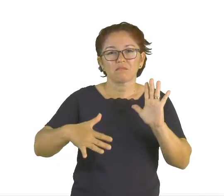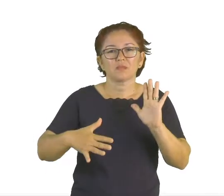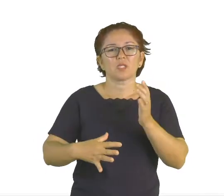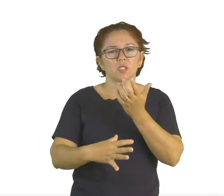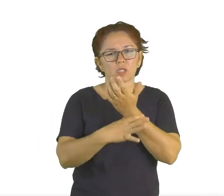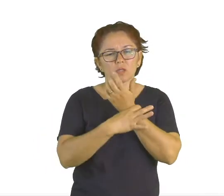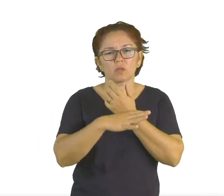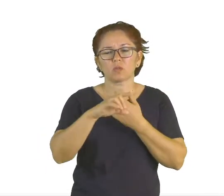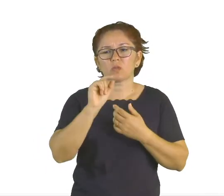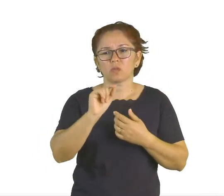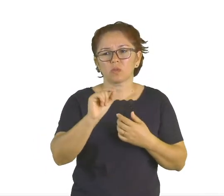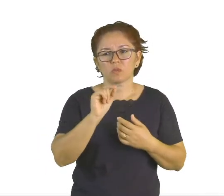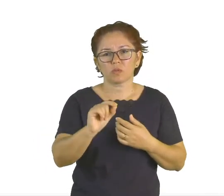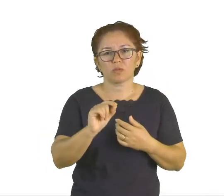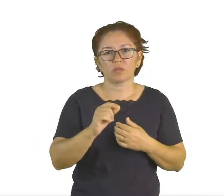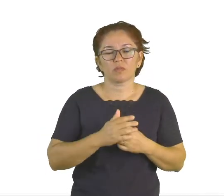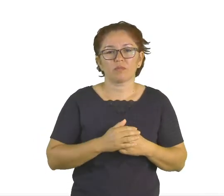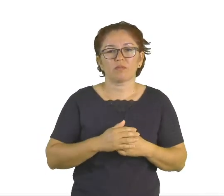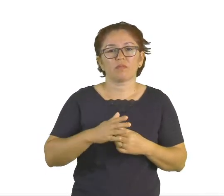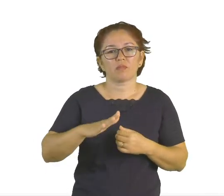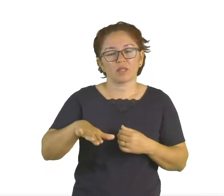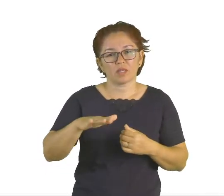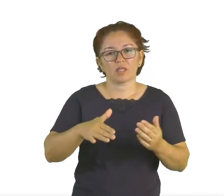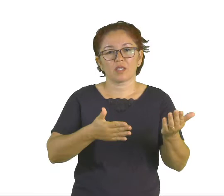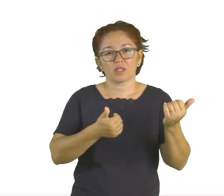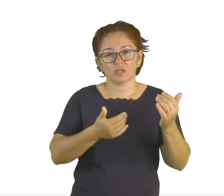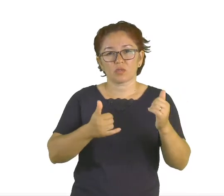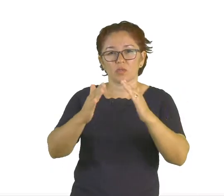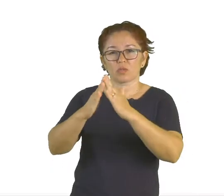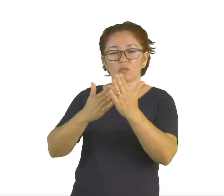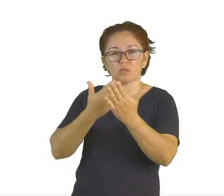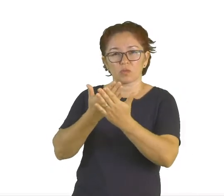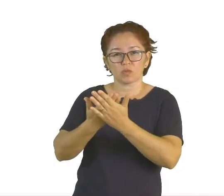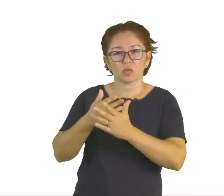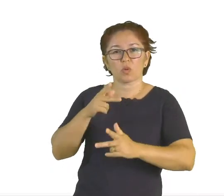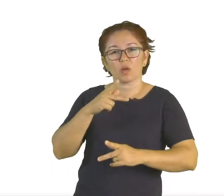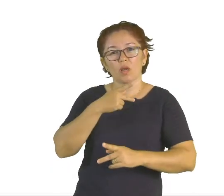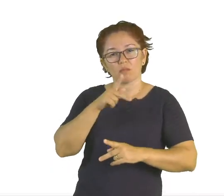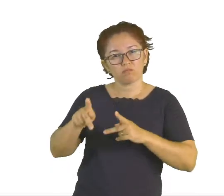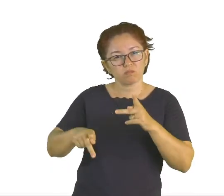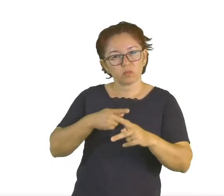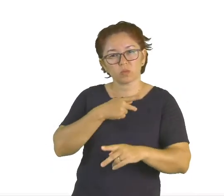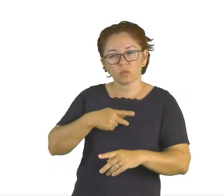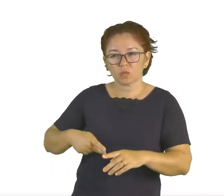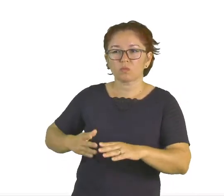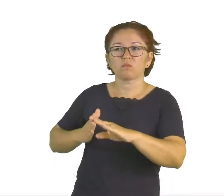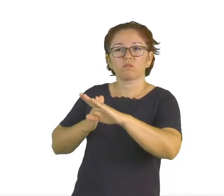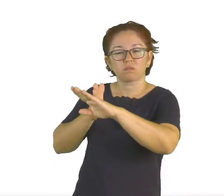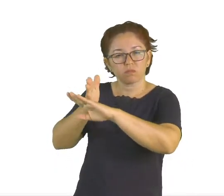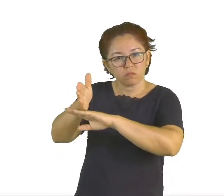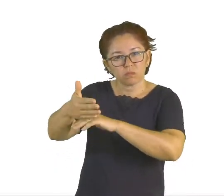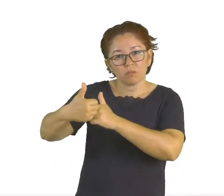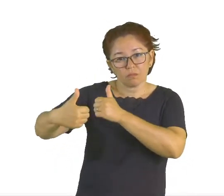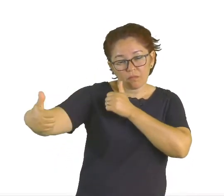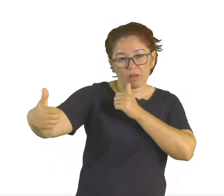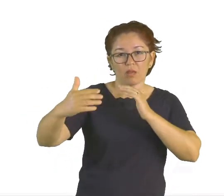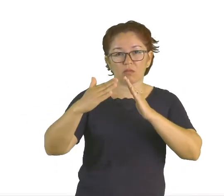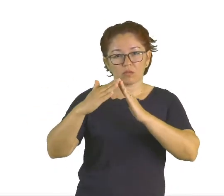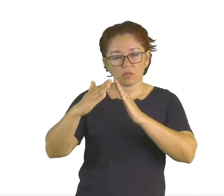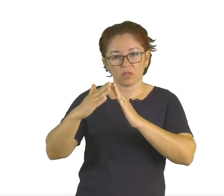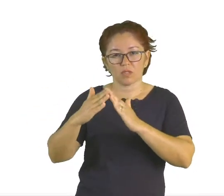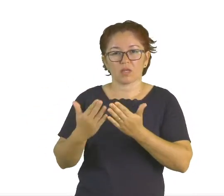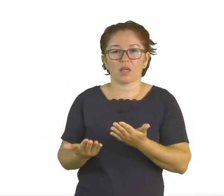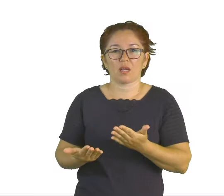o acesso à escola pública e gratuita, próxima de sua residência, garantindo-se vagas